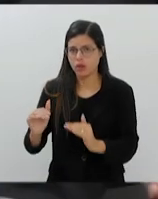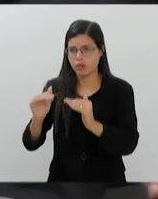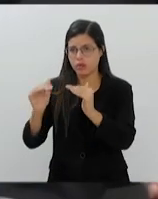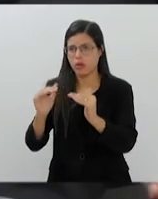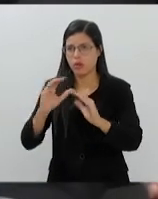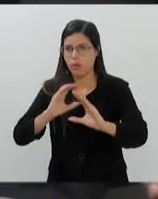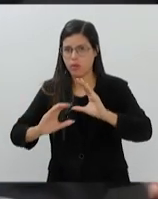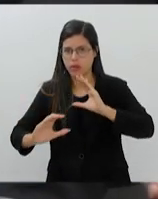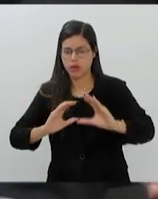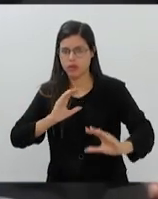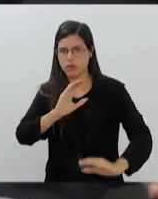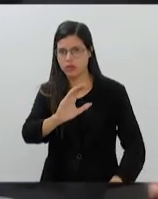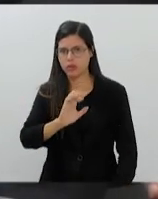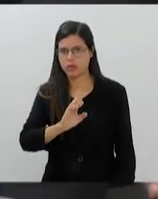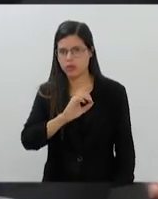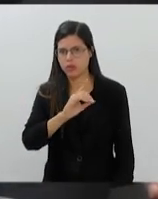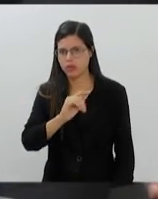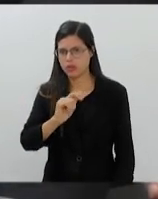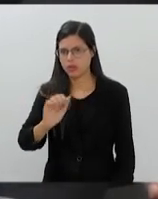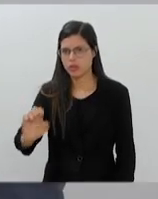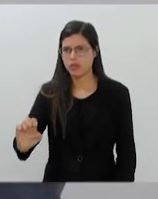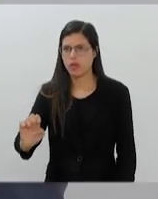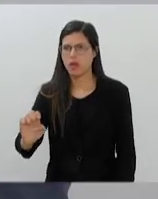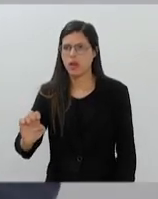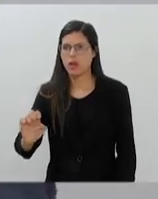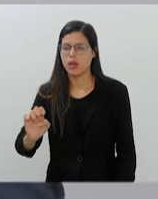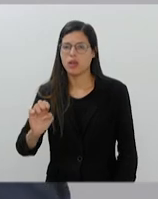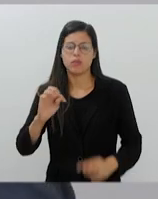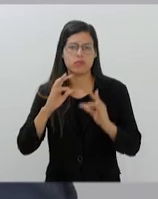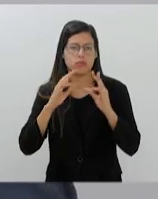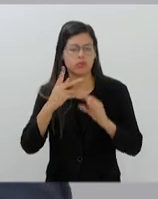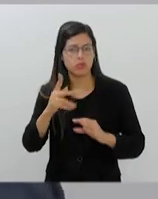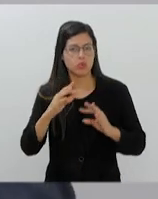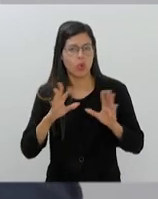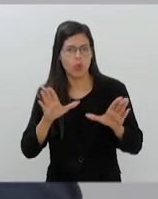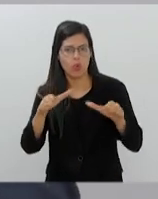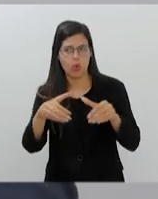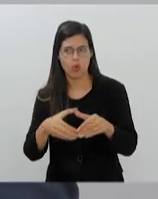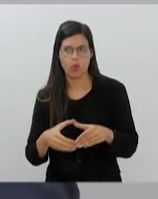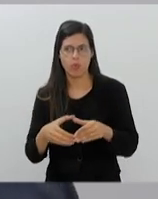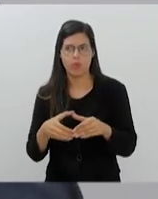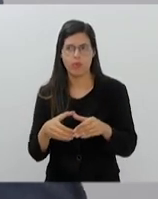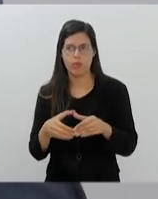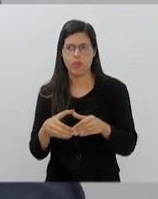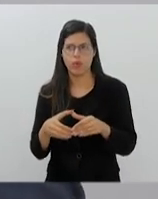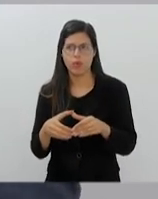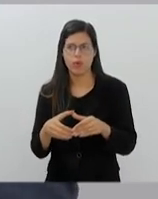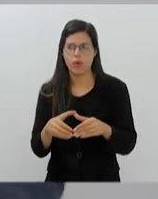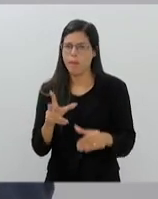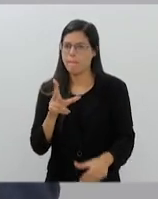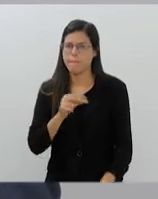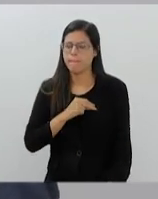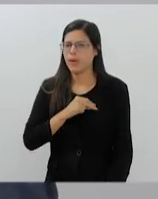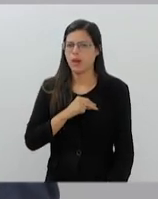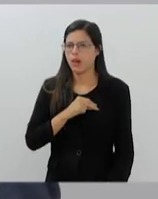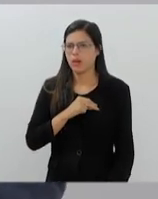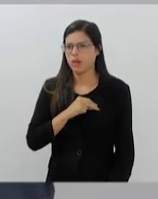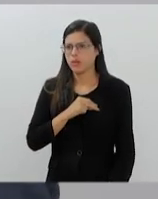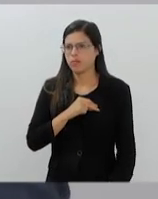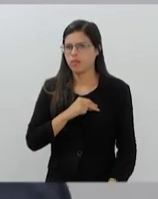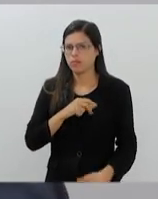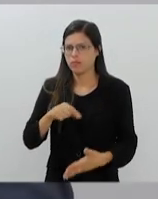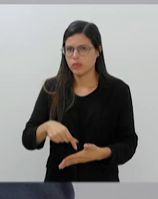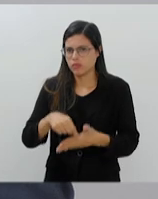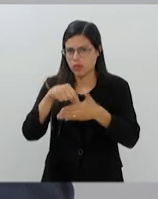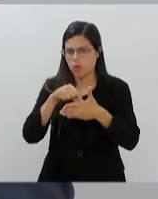sou então eu considero que a senhora e a sua equipe inteira não é só a senhora não não é pessoal não não merecem estar mais à frente da comunicação da cedade